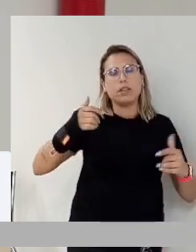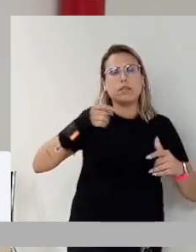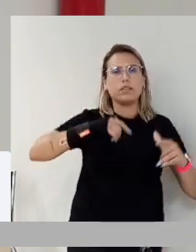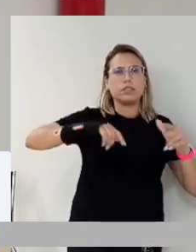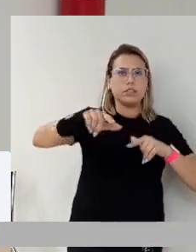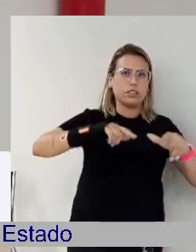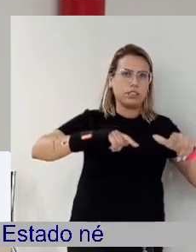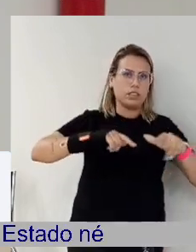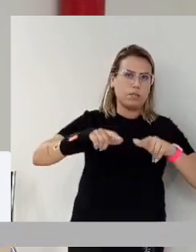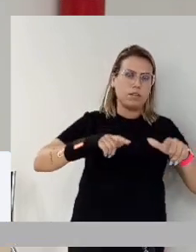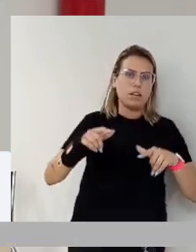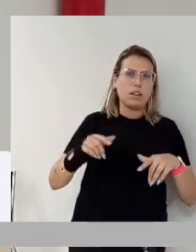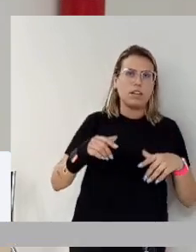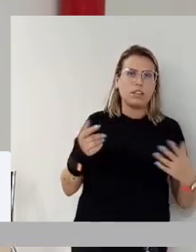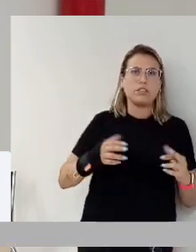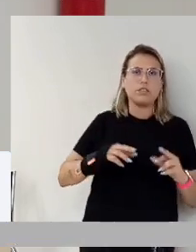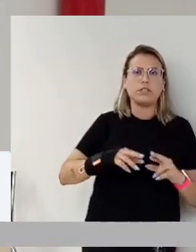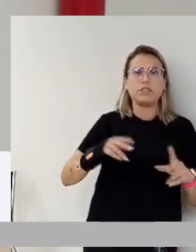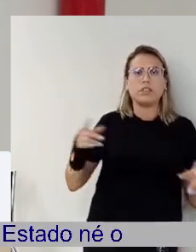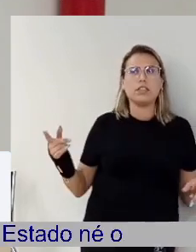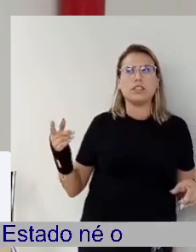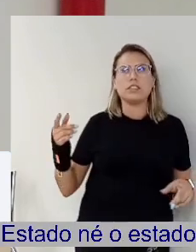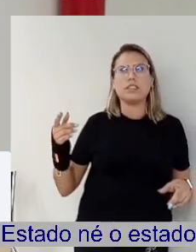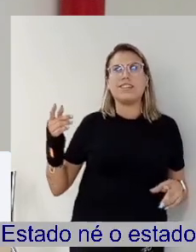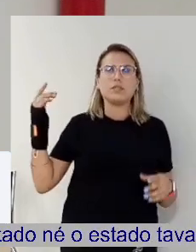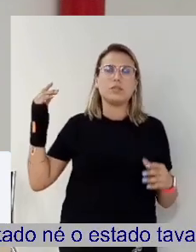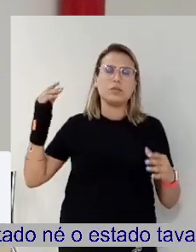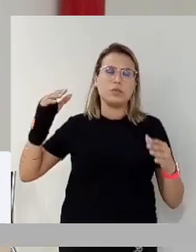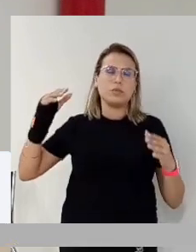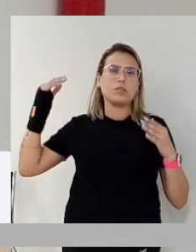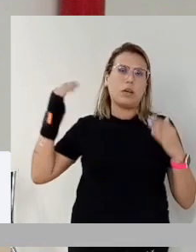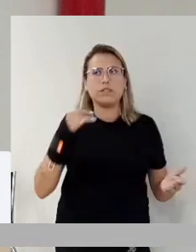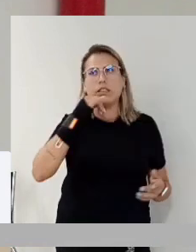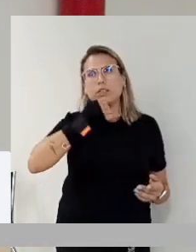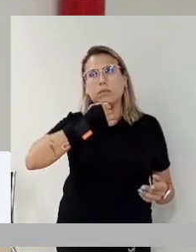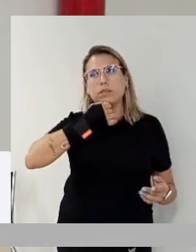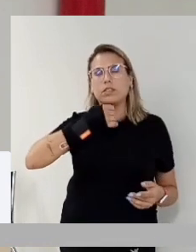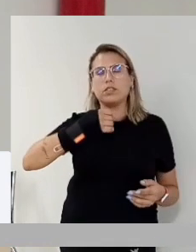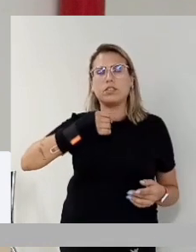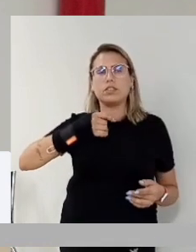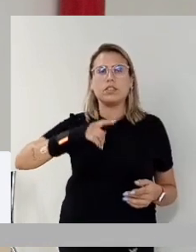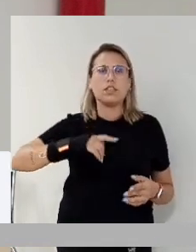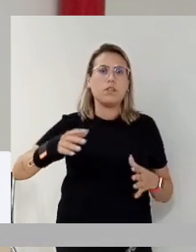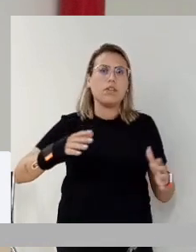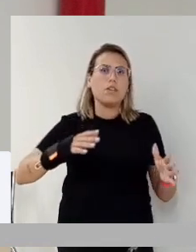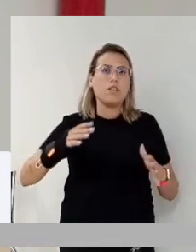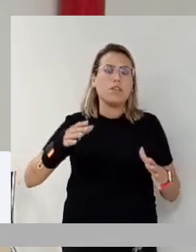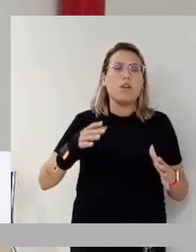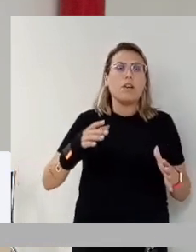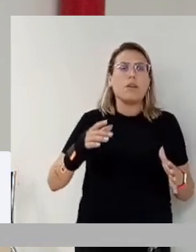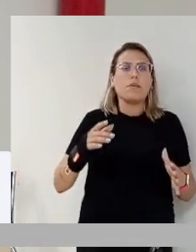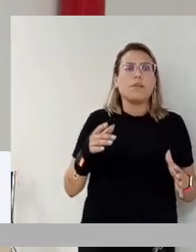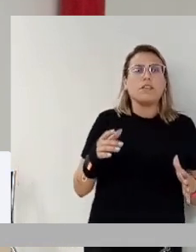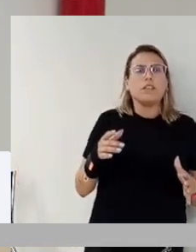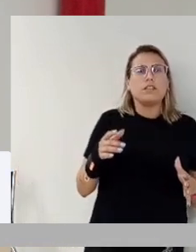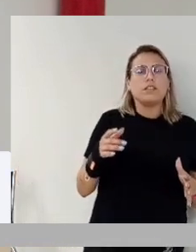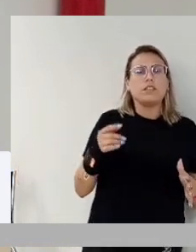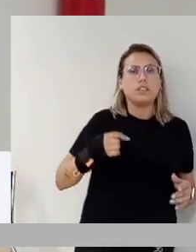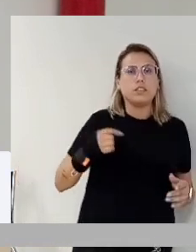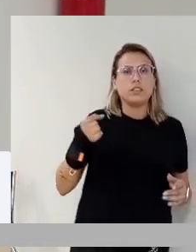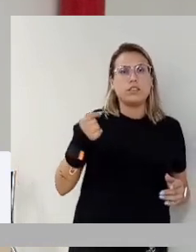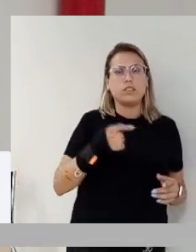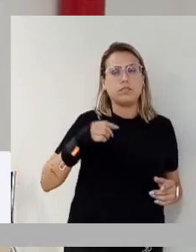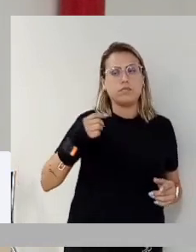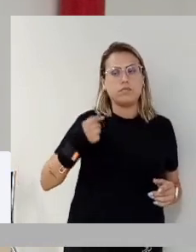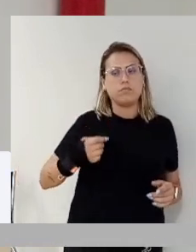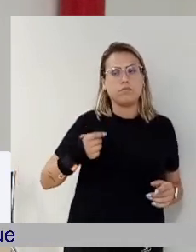diferenciado daquele galpão ali que a gente trabalha né mas infelizmente foi a única forma que eu consegui para que realmente nós pudesse instar